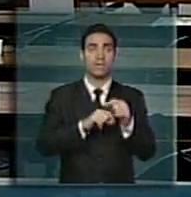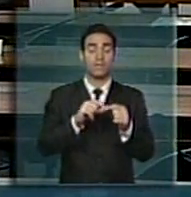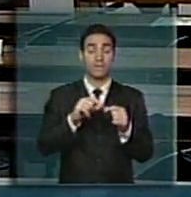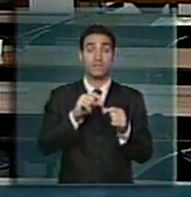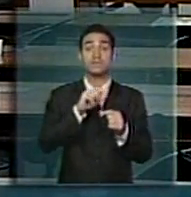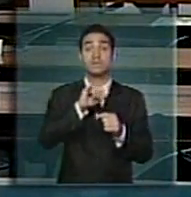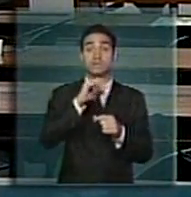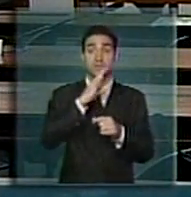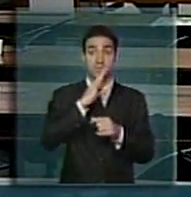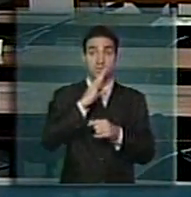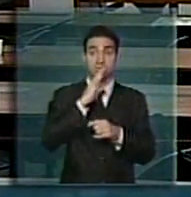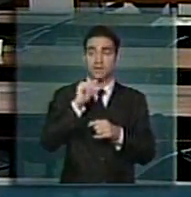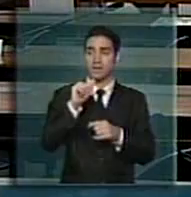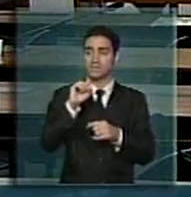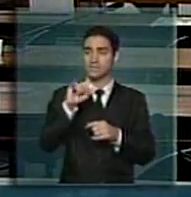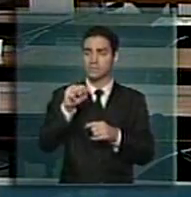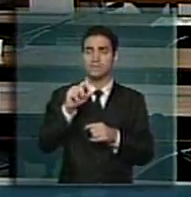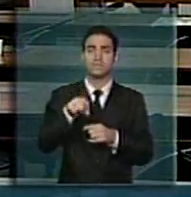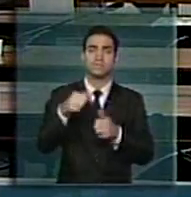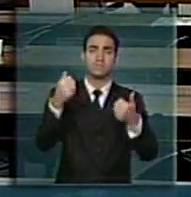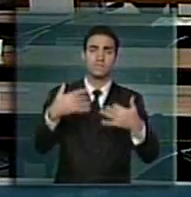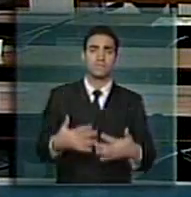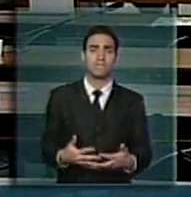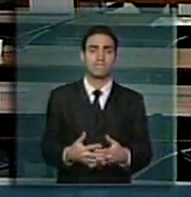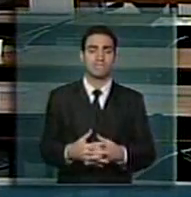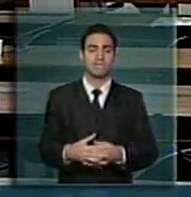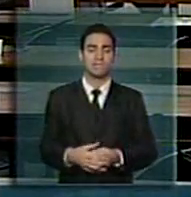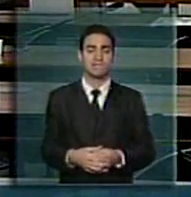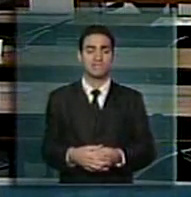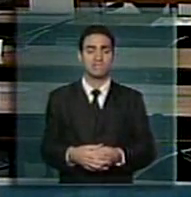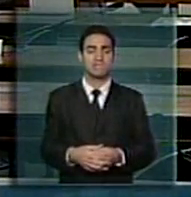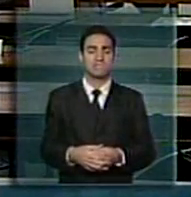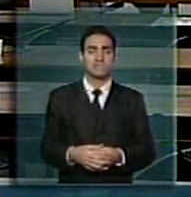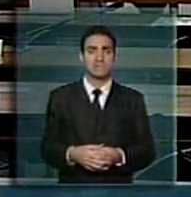Quem conhece, assiste, é quem é colocado. Repetindo lá